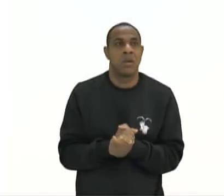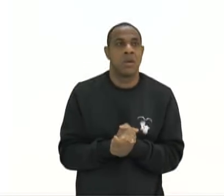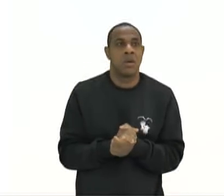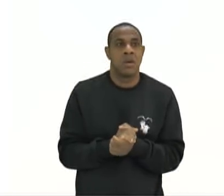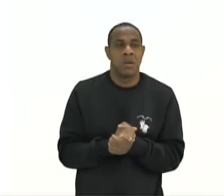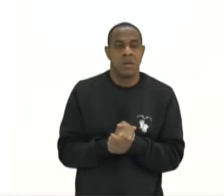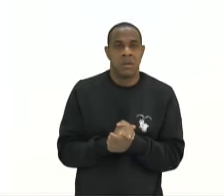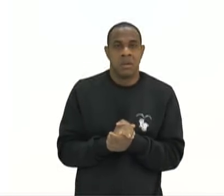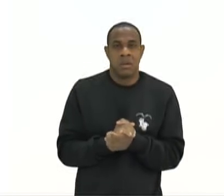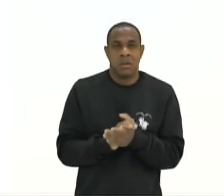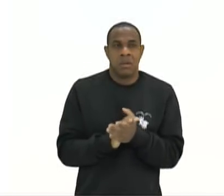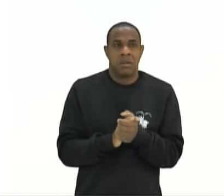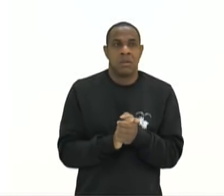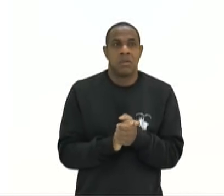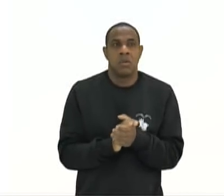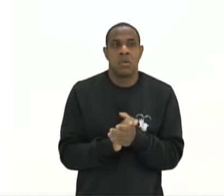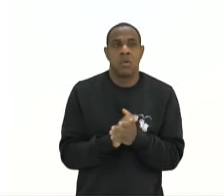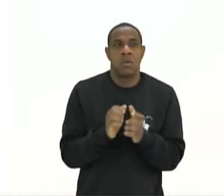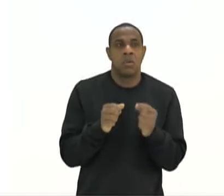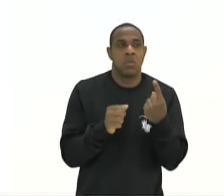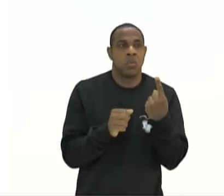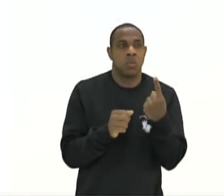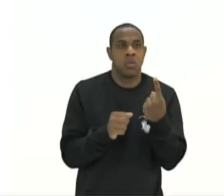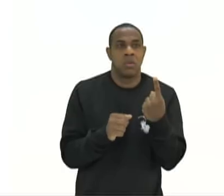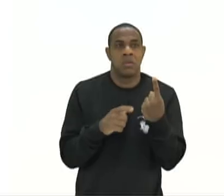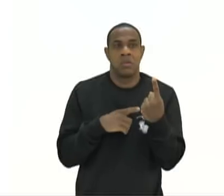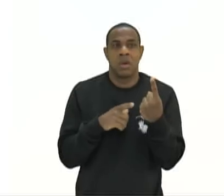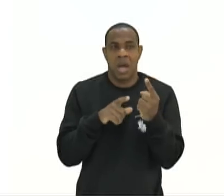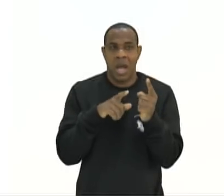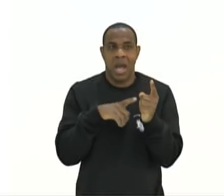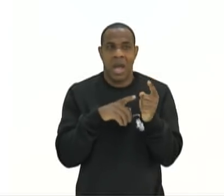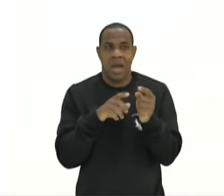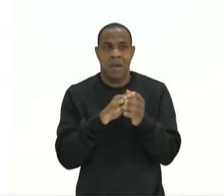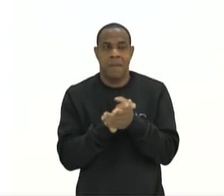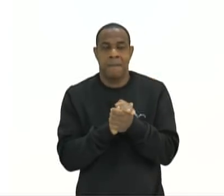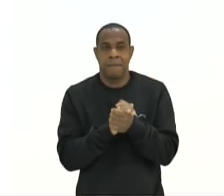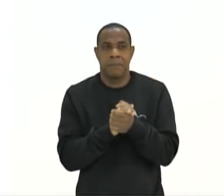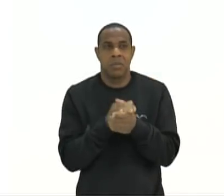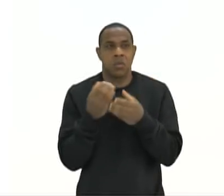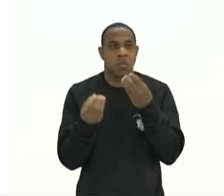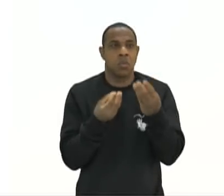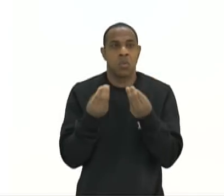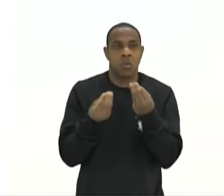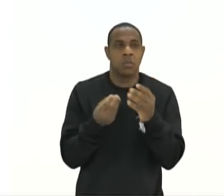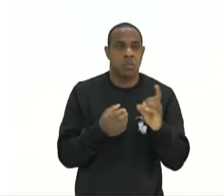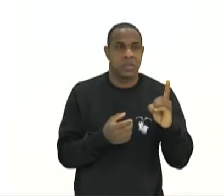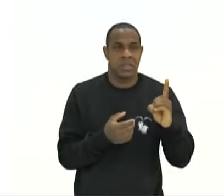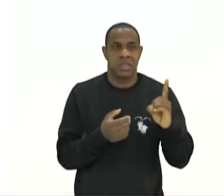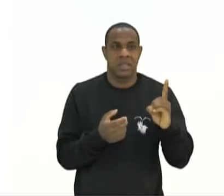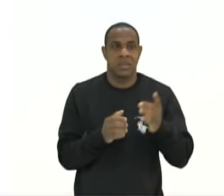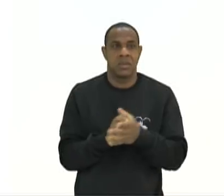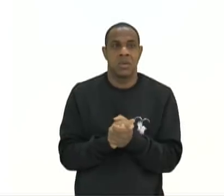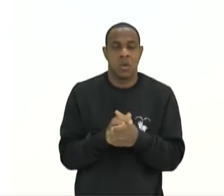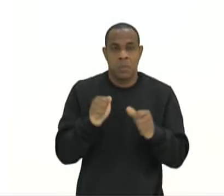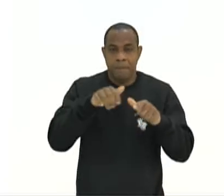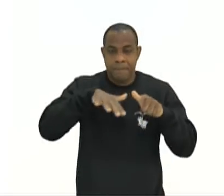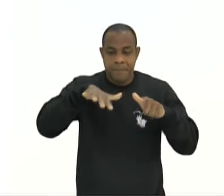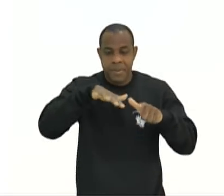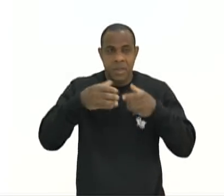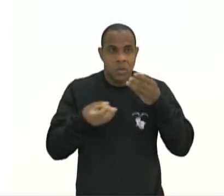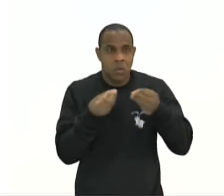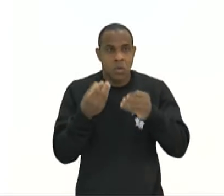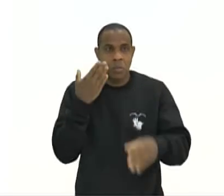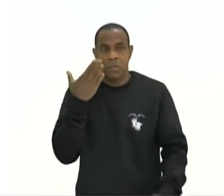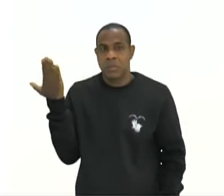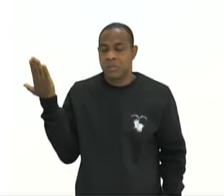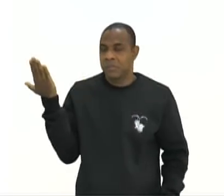período, pessoal, é o inverso da frequência, então o tempo vai ser 1 sobre f. Como eu tenho ali